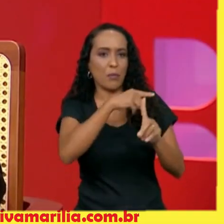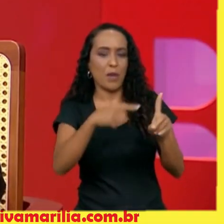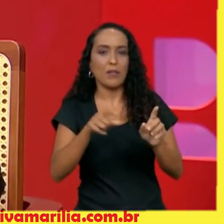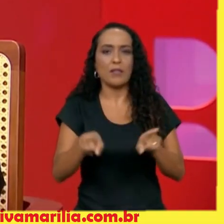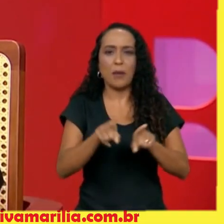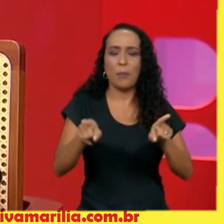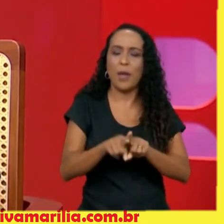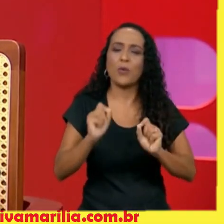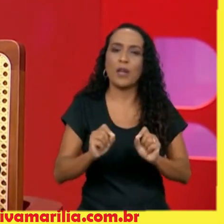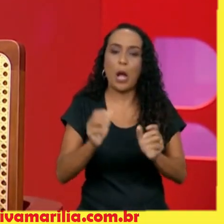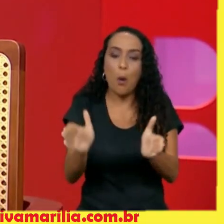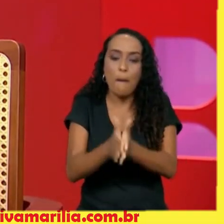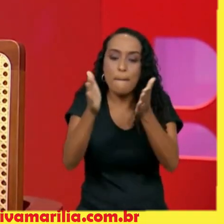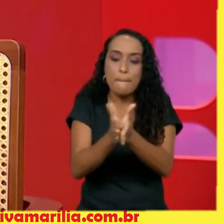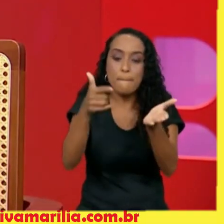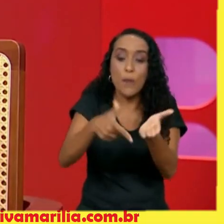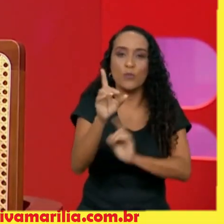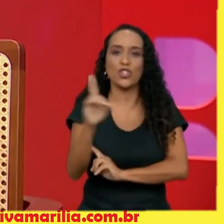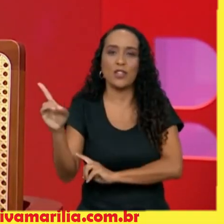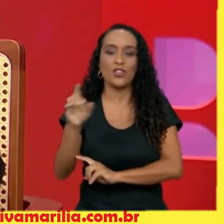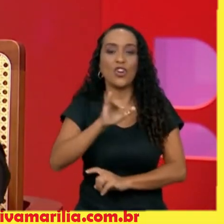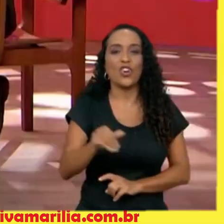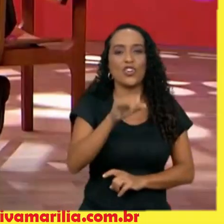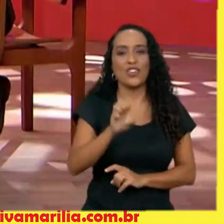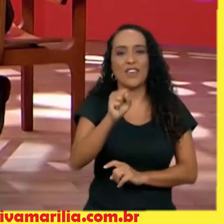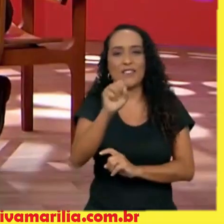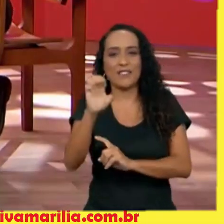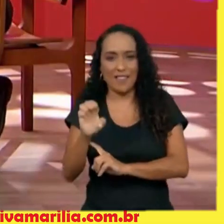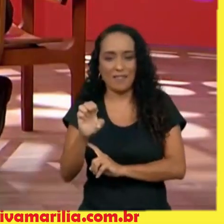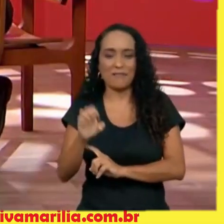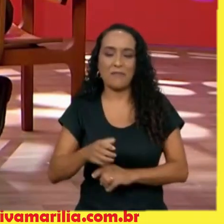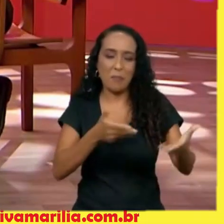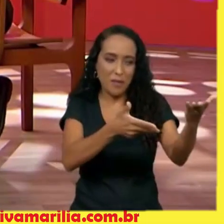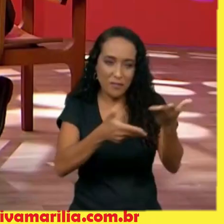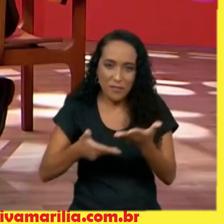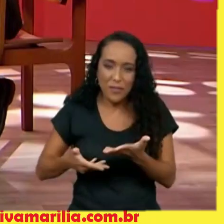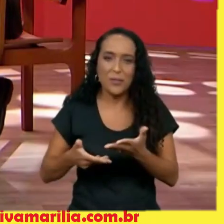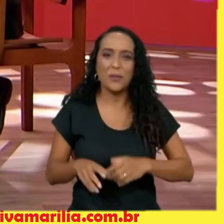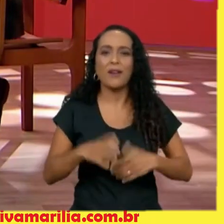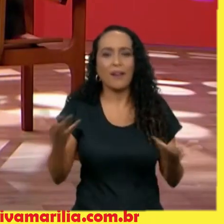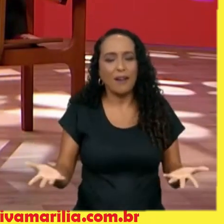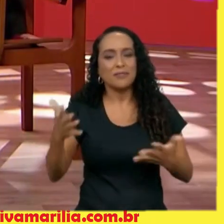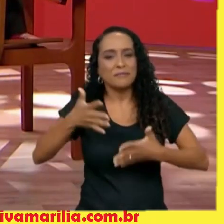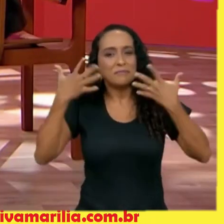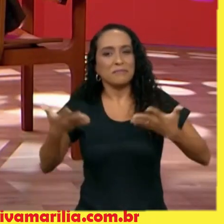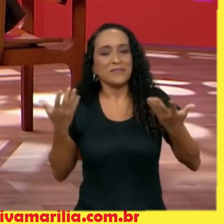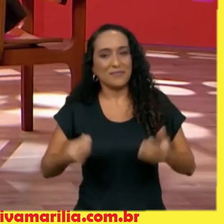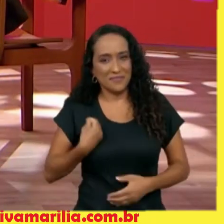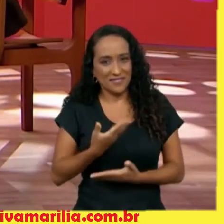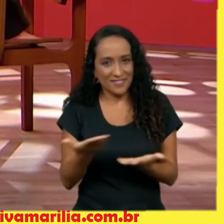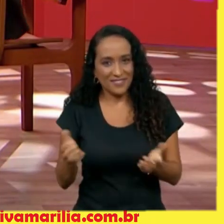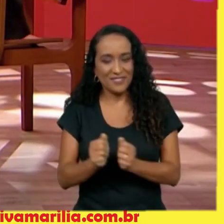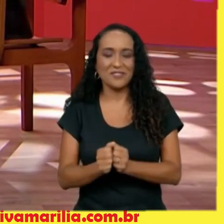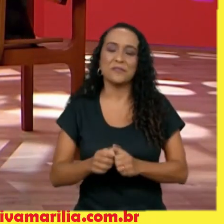Brasileira e, claro, O Pobre de Direita. Gessé Souza, muito bem-vindo, meu caro. Obrigadíssimo, querido. É uma enorme alegria estar aqui contigo, Léo. É